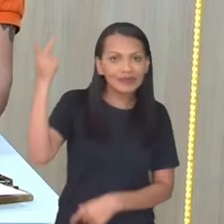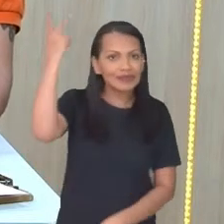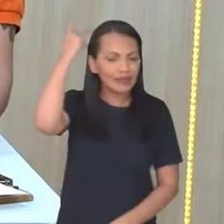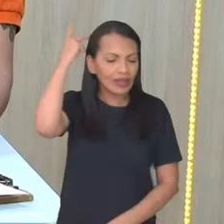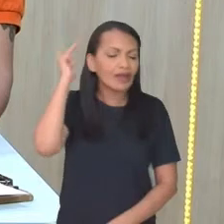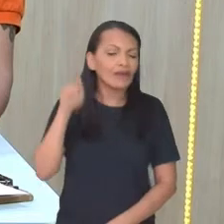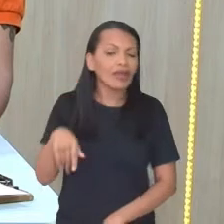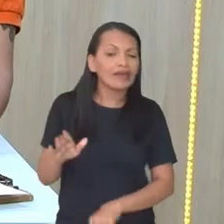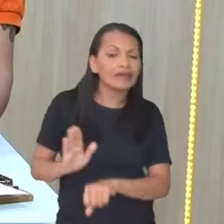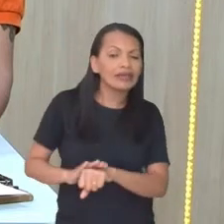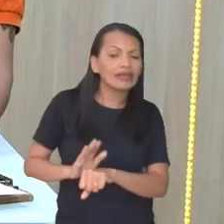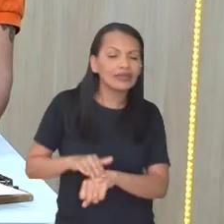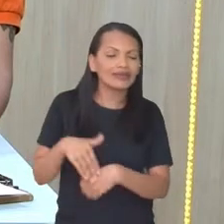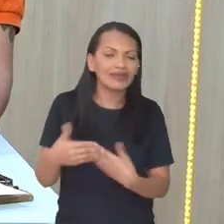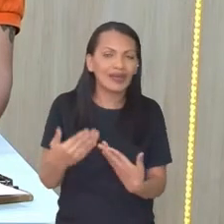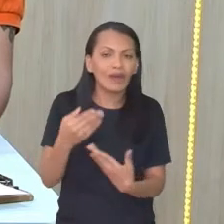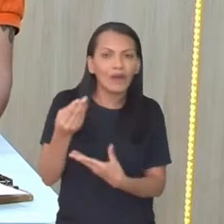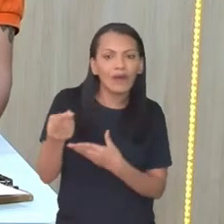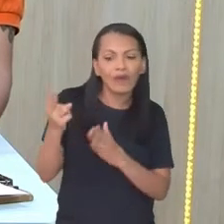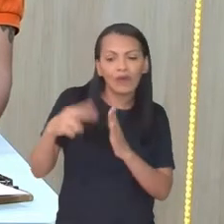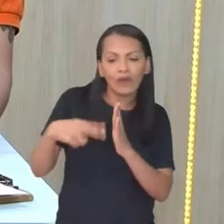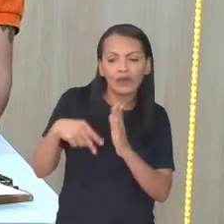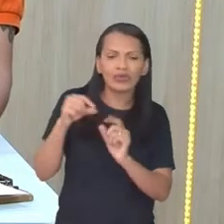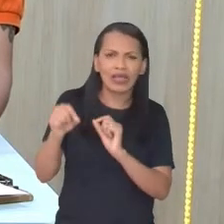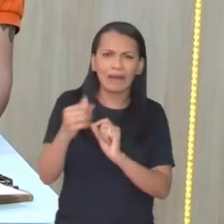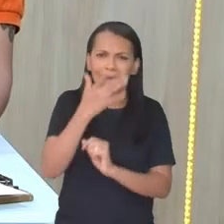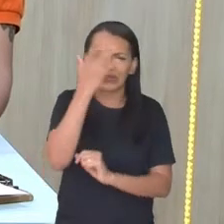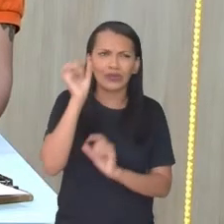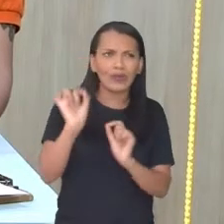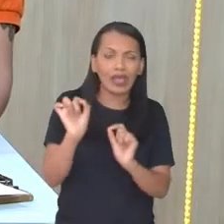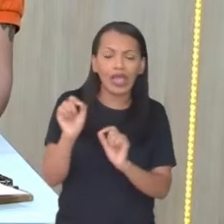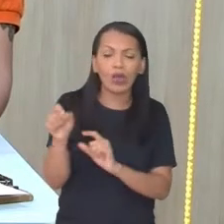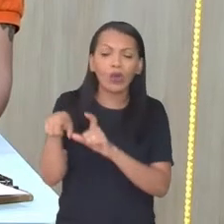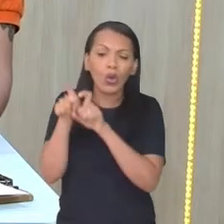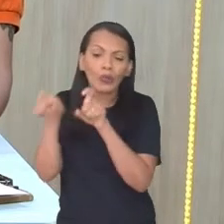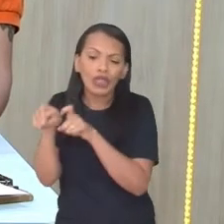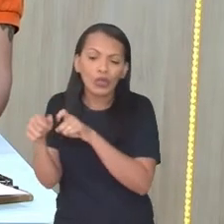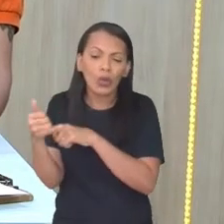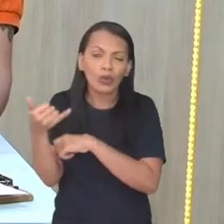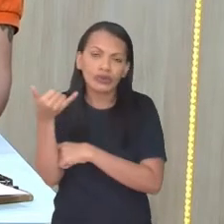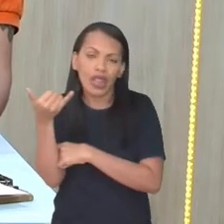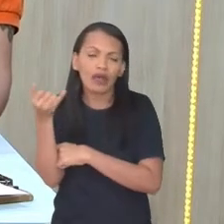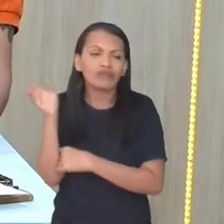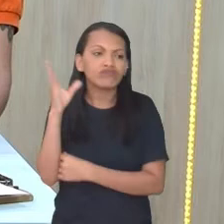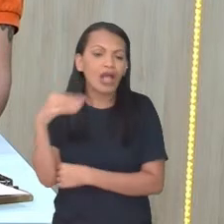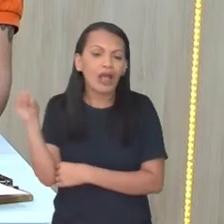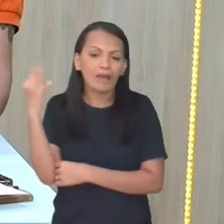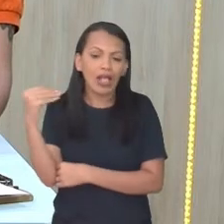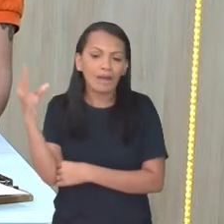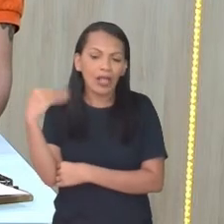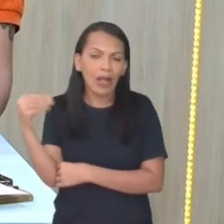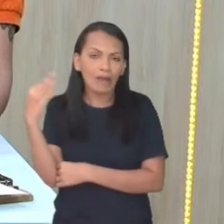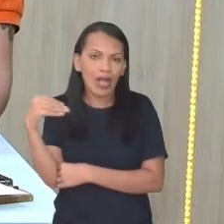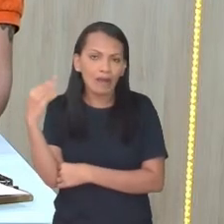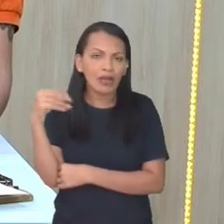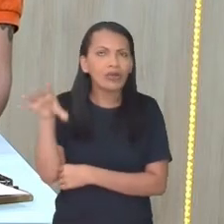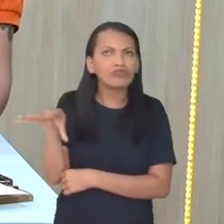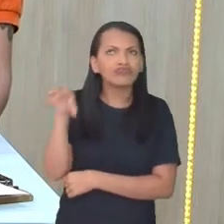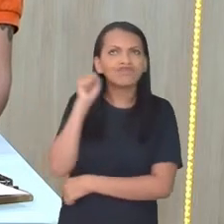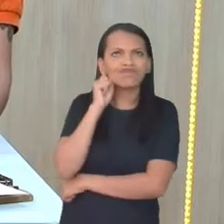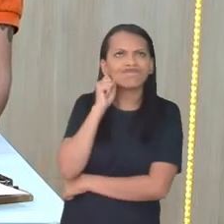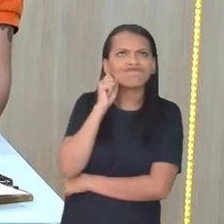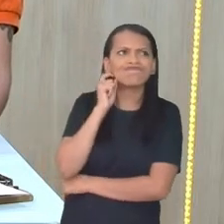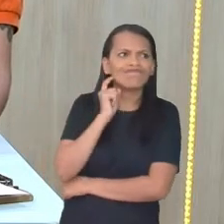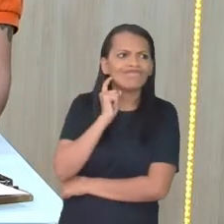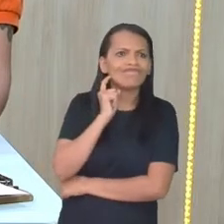usa um leitor artificial para ler, pode ser que o leitor não pegue as nuances daquele texto. E aí, quando você